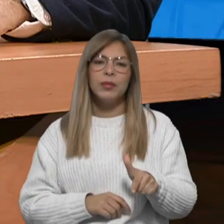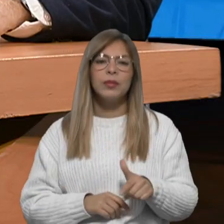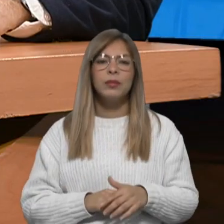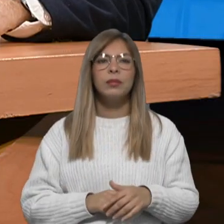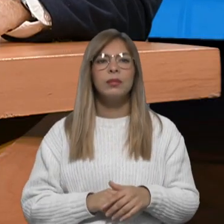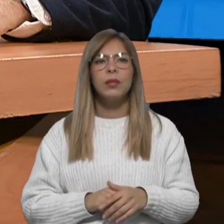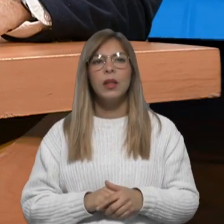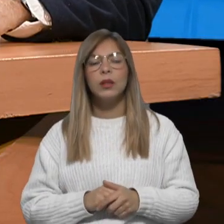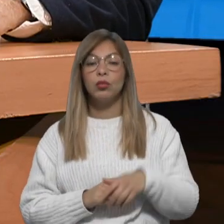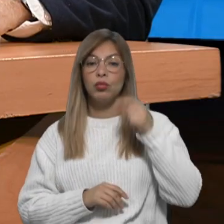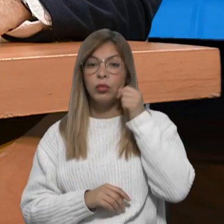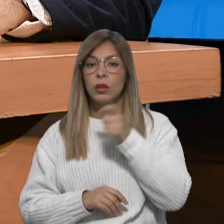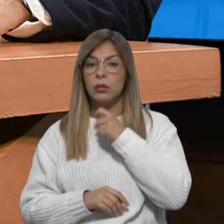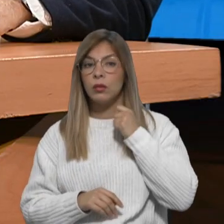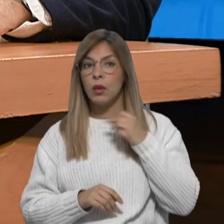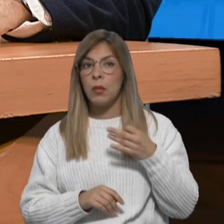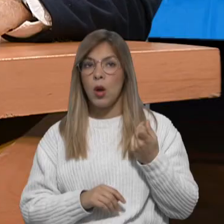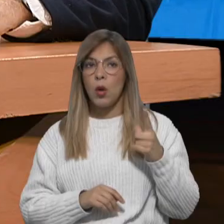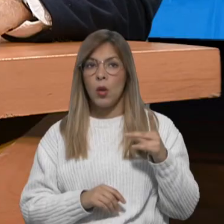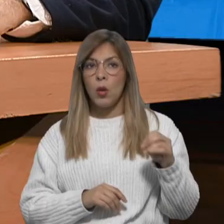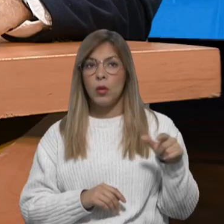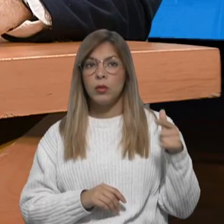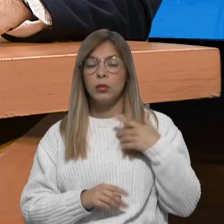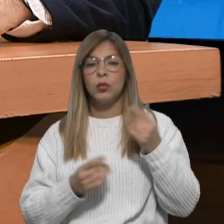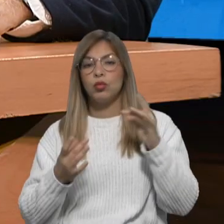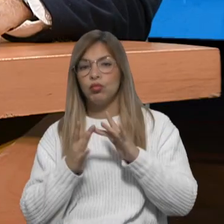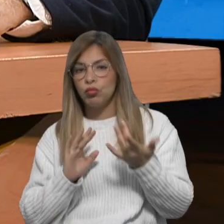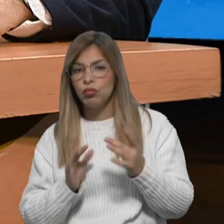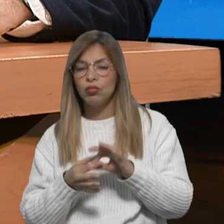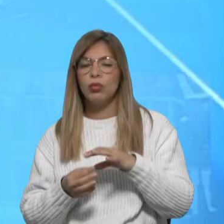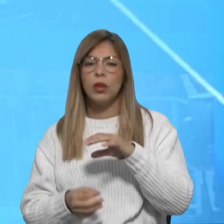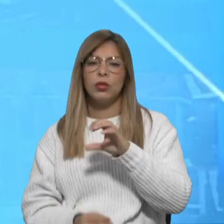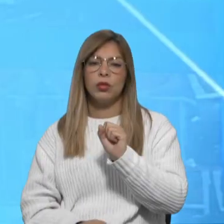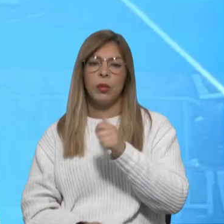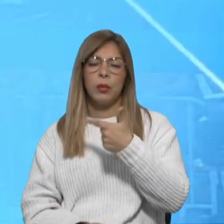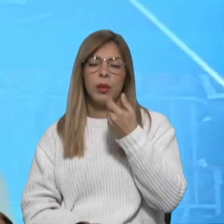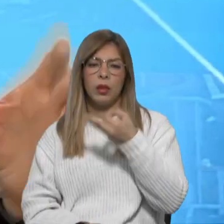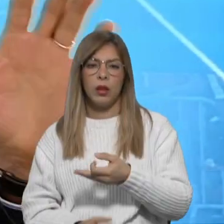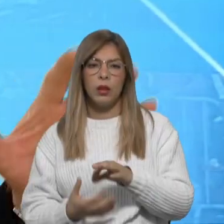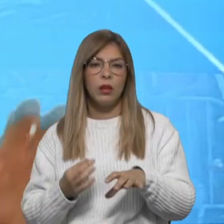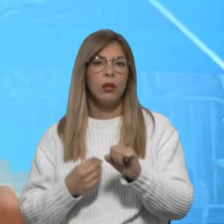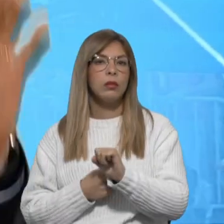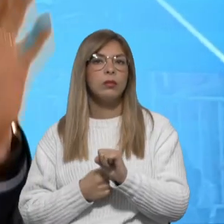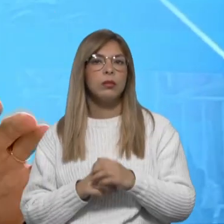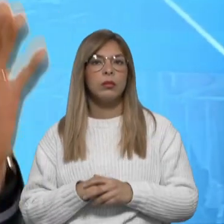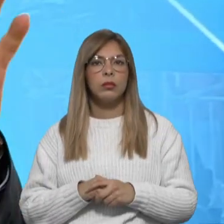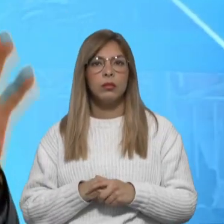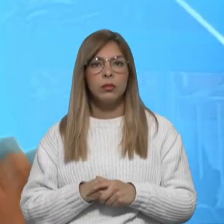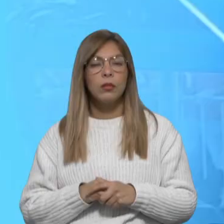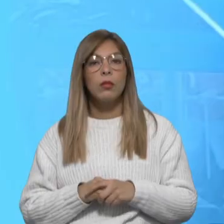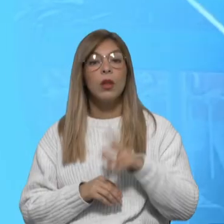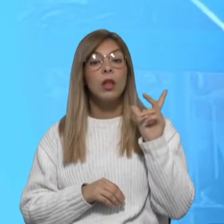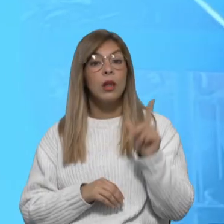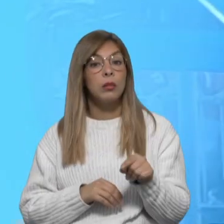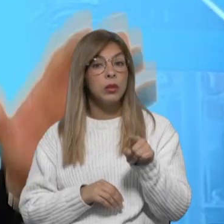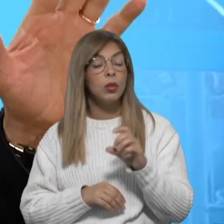Paulo, tem muito a ver com o que é que tem acontecido nos últimos tempos, com o ChatGPT e as múltiplas desenvolvimentos que têm acontecido. Já agora, esta conferência também vai ser